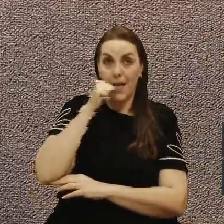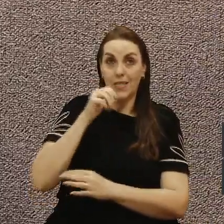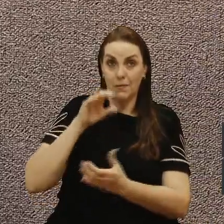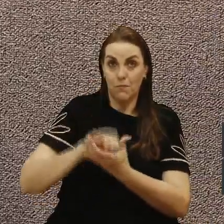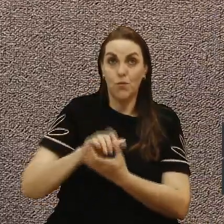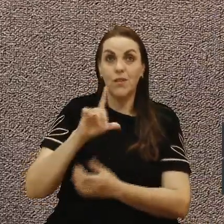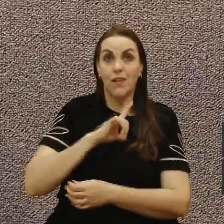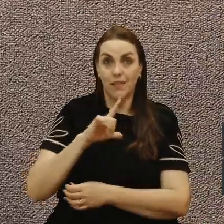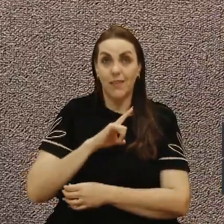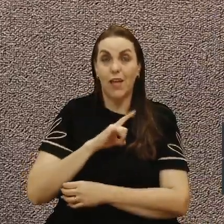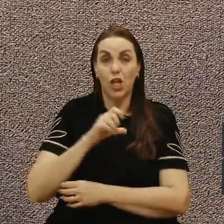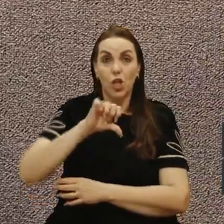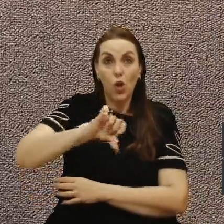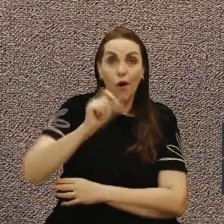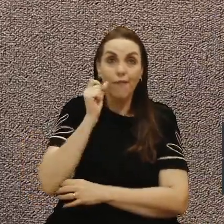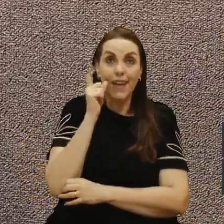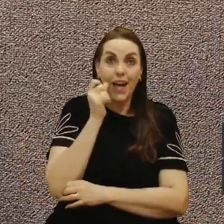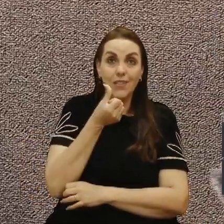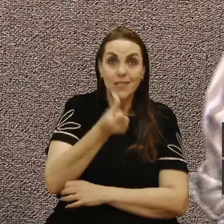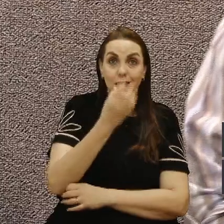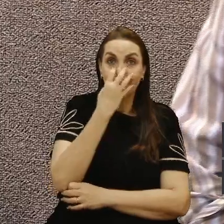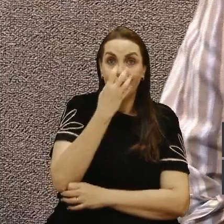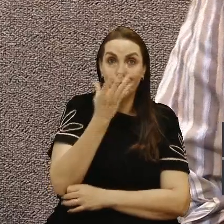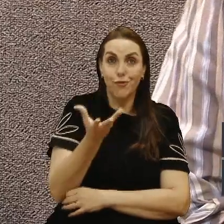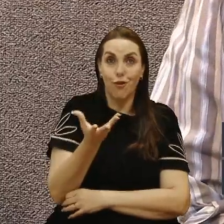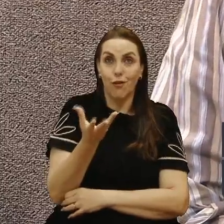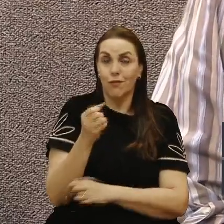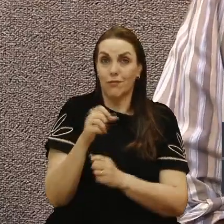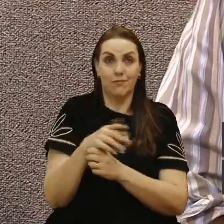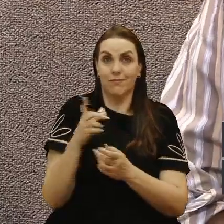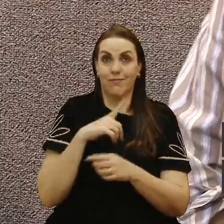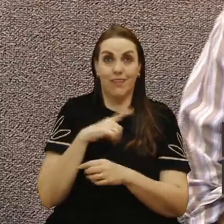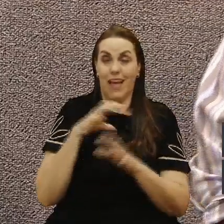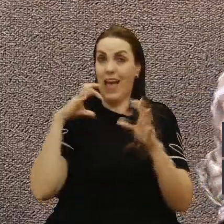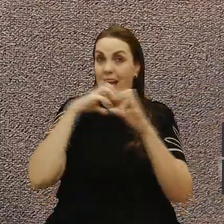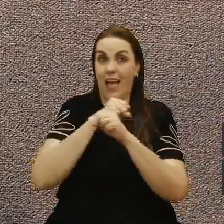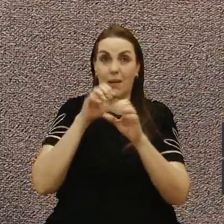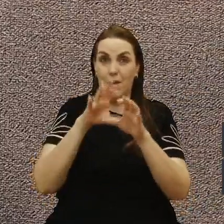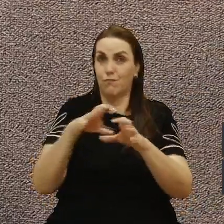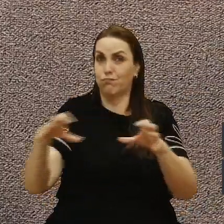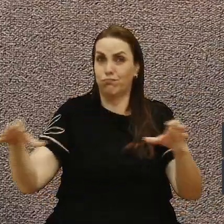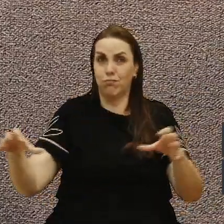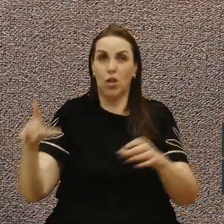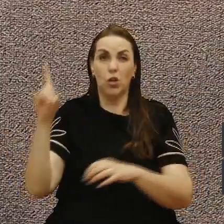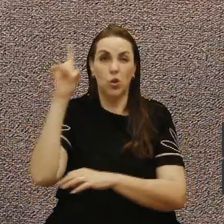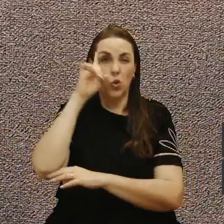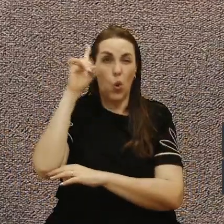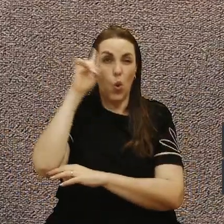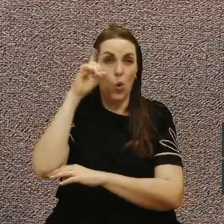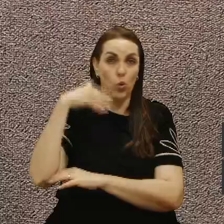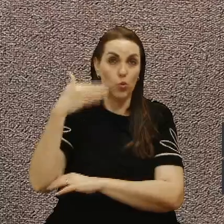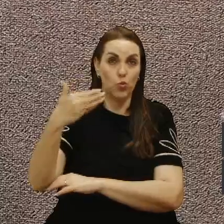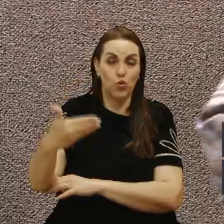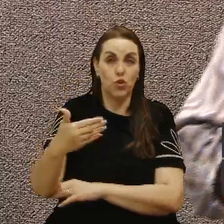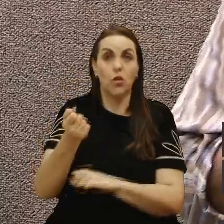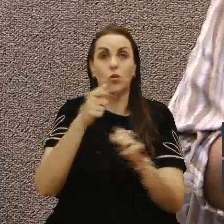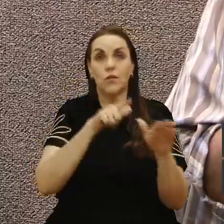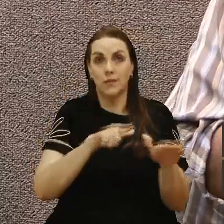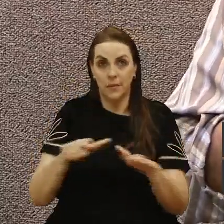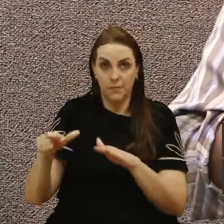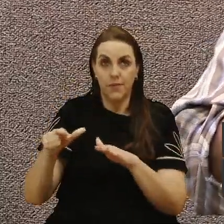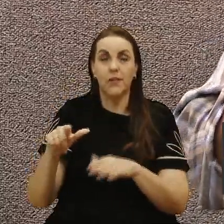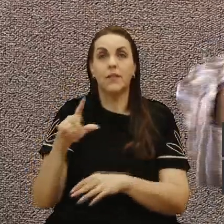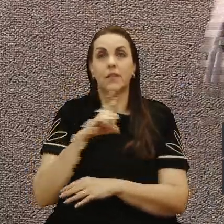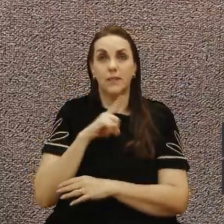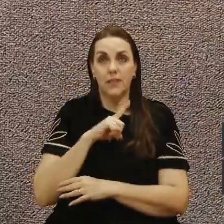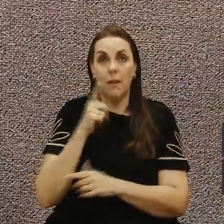casa, lá é um depósito de animais. Todo dia, ou toda semana, nós